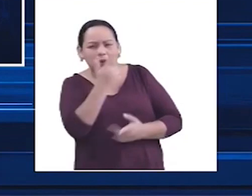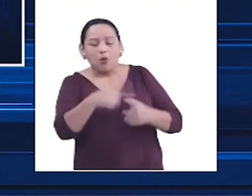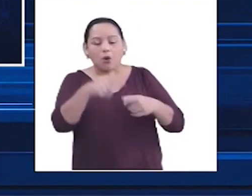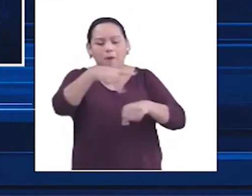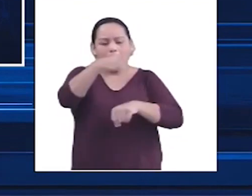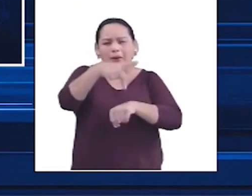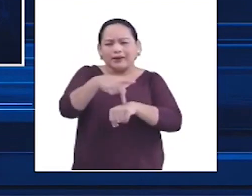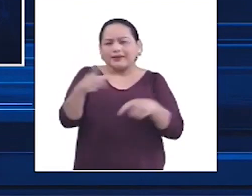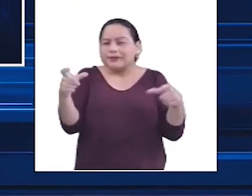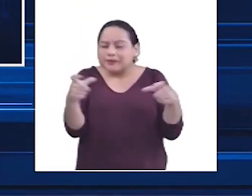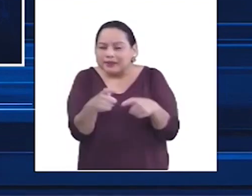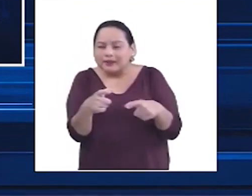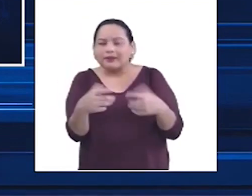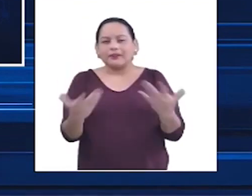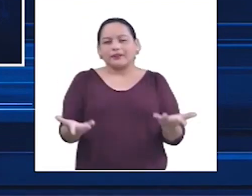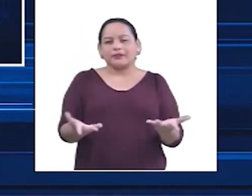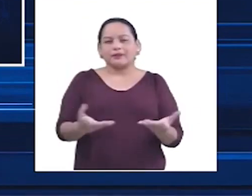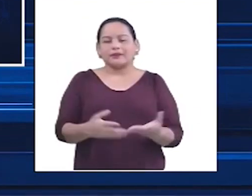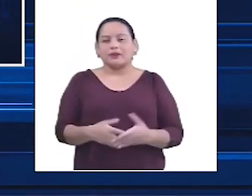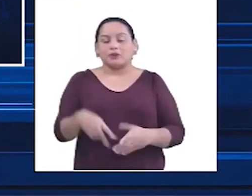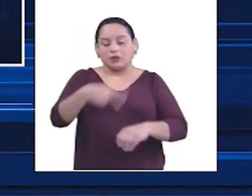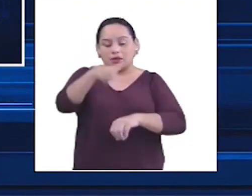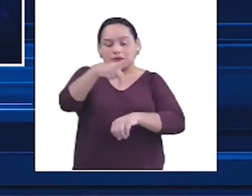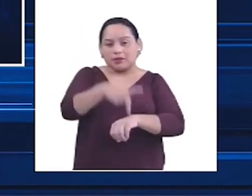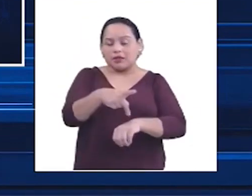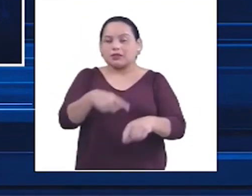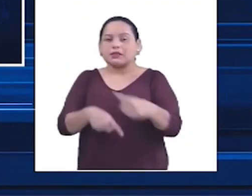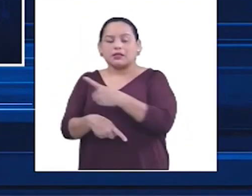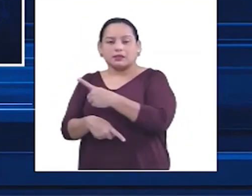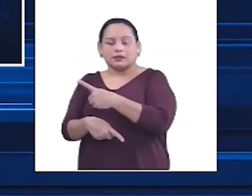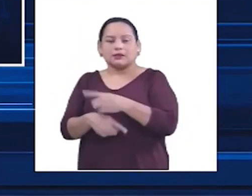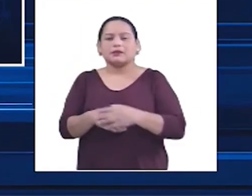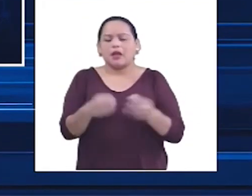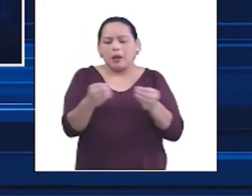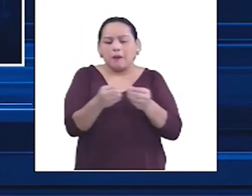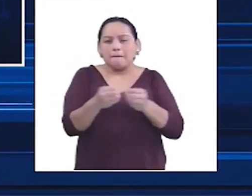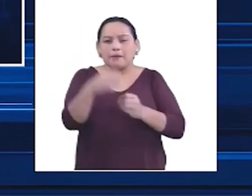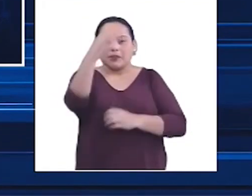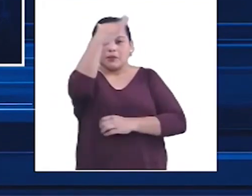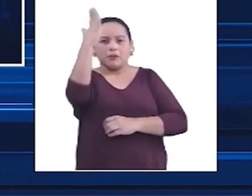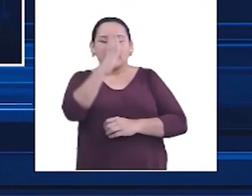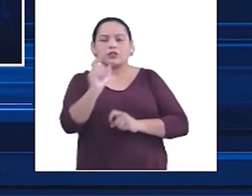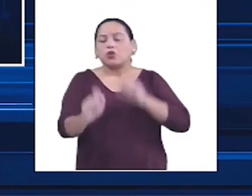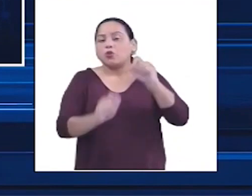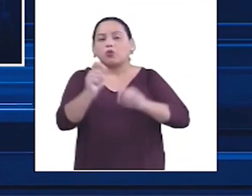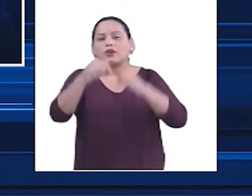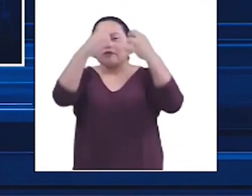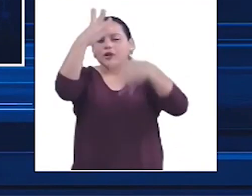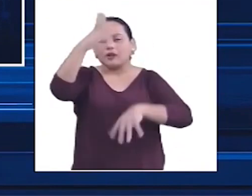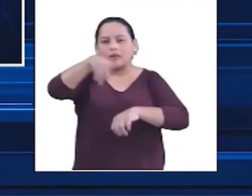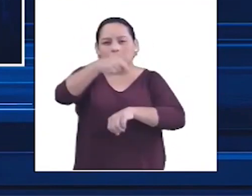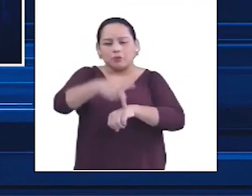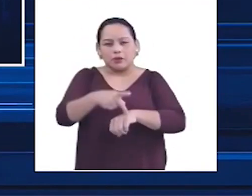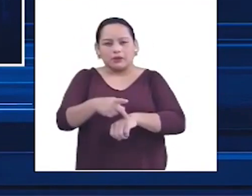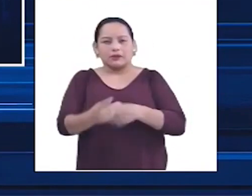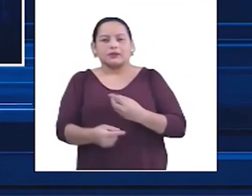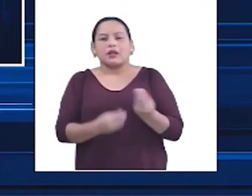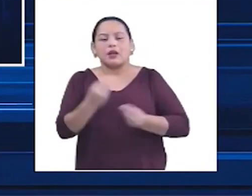também. Então, a Guyana, né, que é o país vizinho nosso, o que fala sobre ela? The main